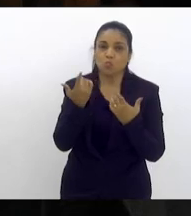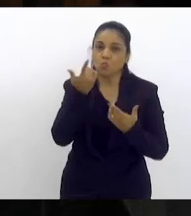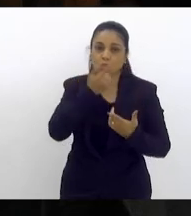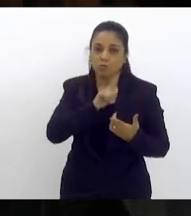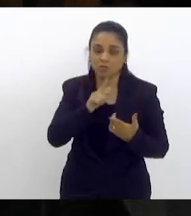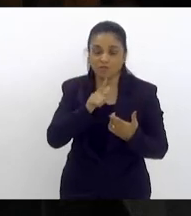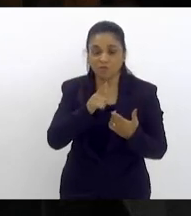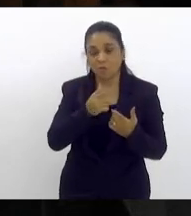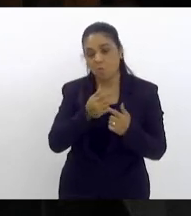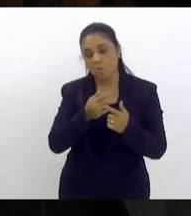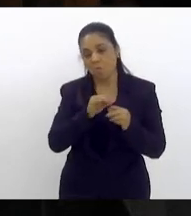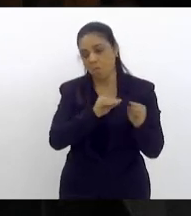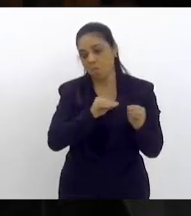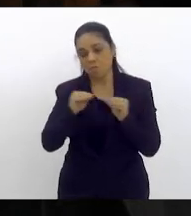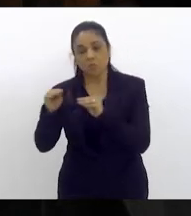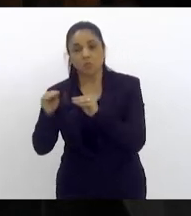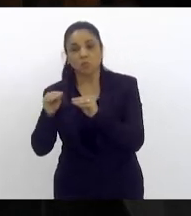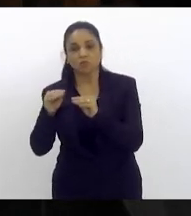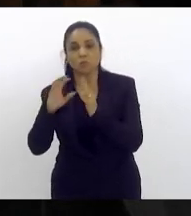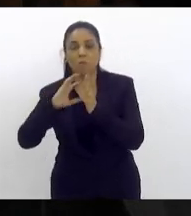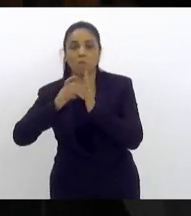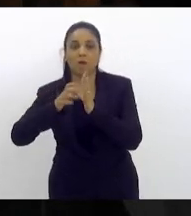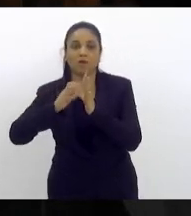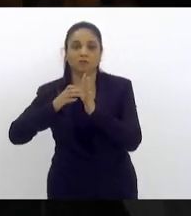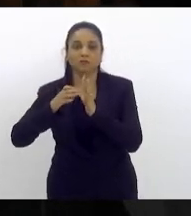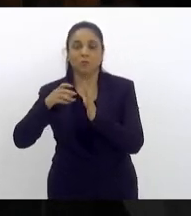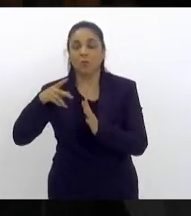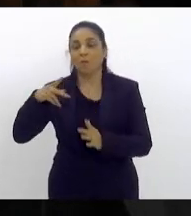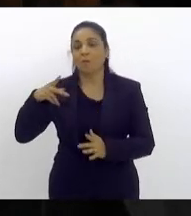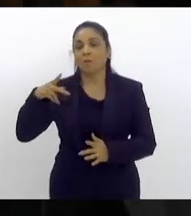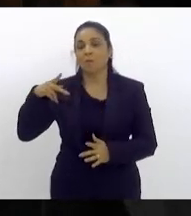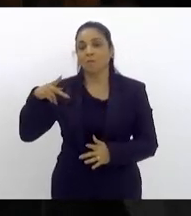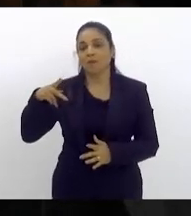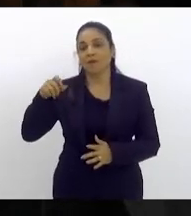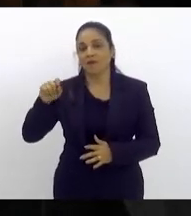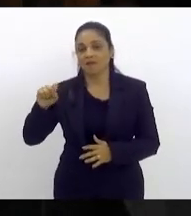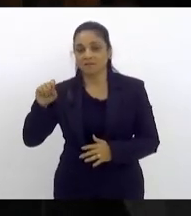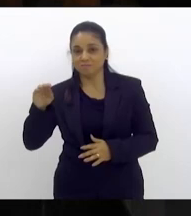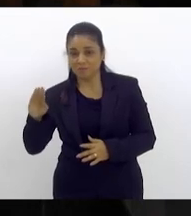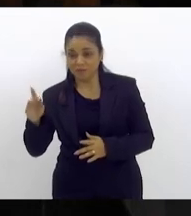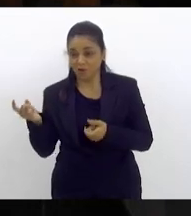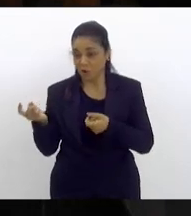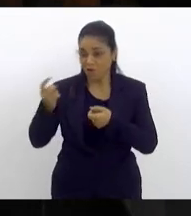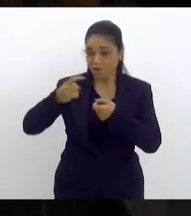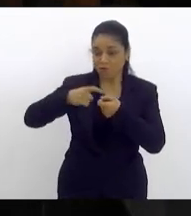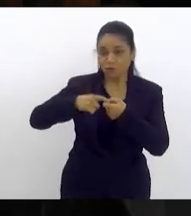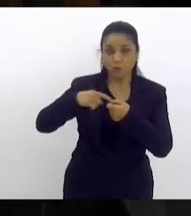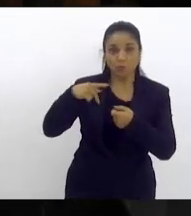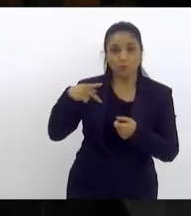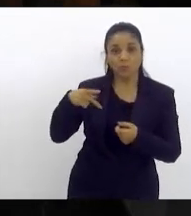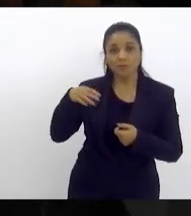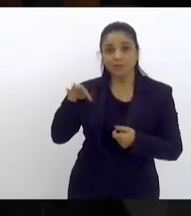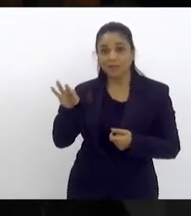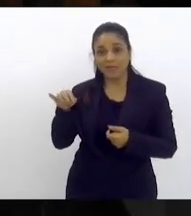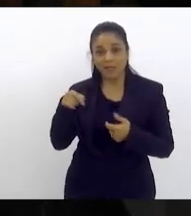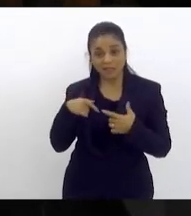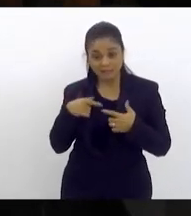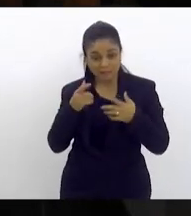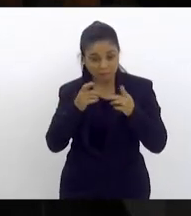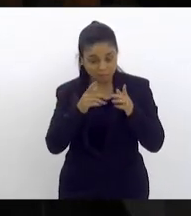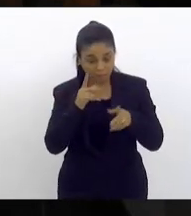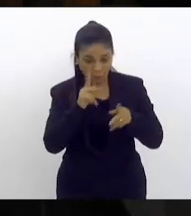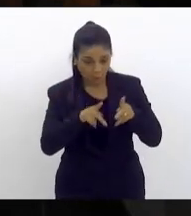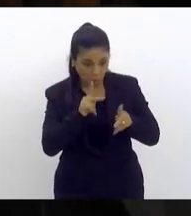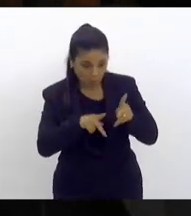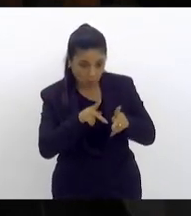foi embora para o PSB e Hoje voltou para o PT o pessoal é tão chato que nem eles mesmo se aguentam